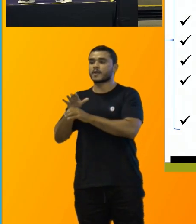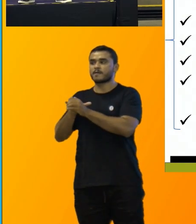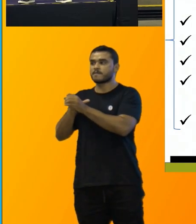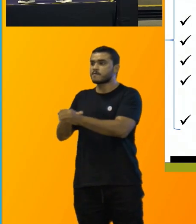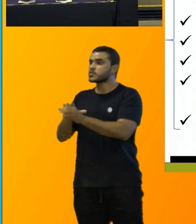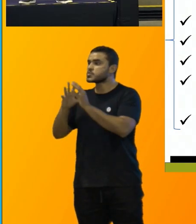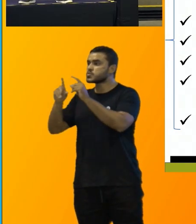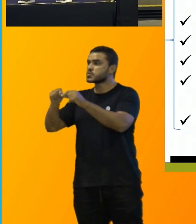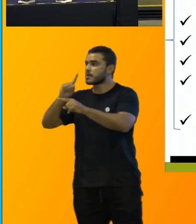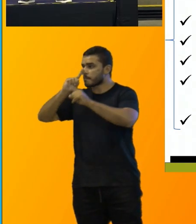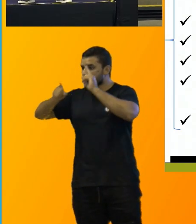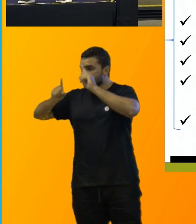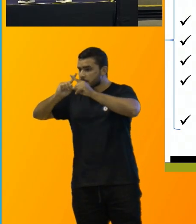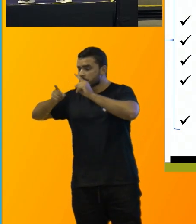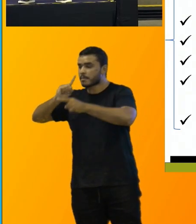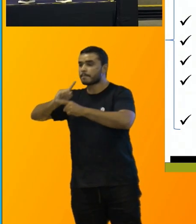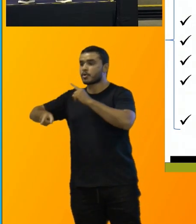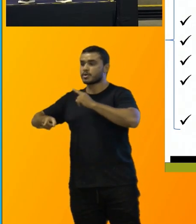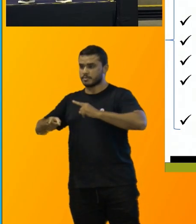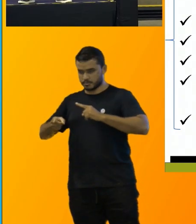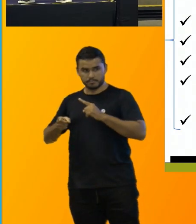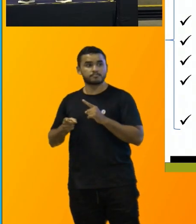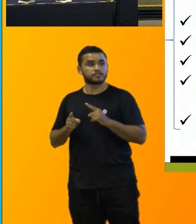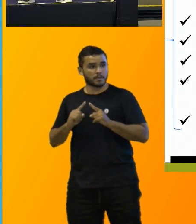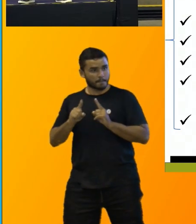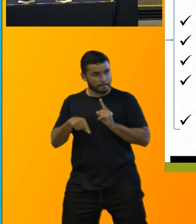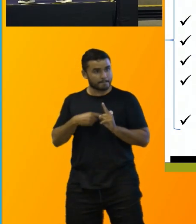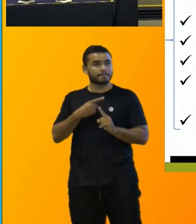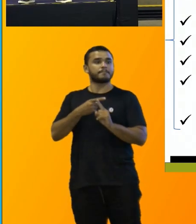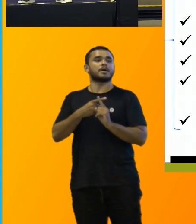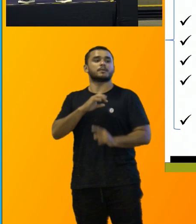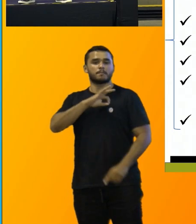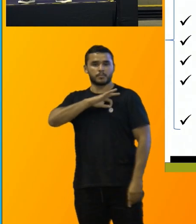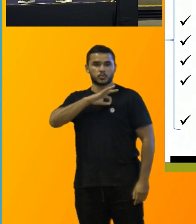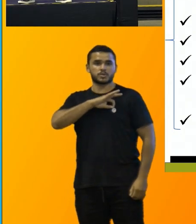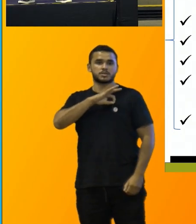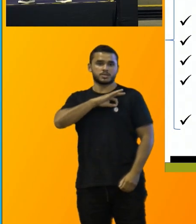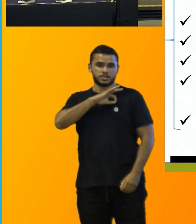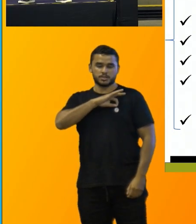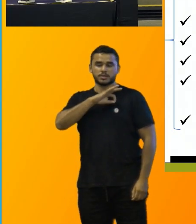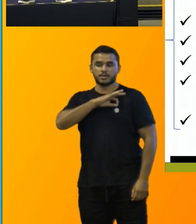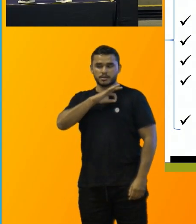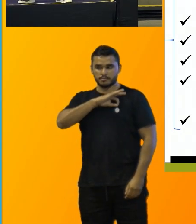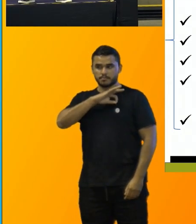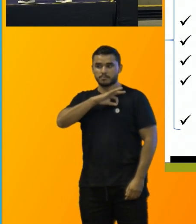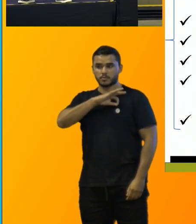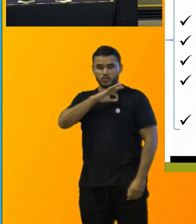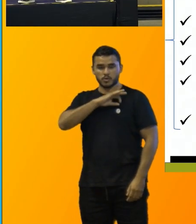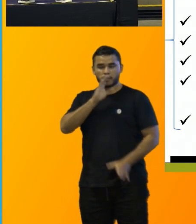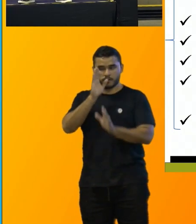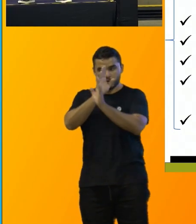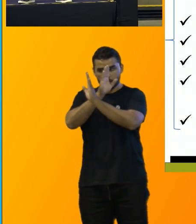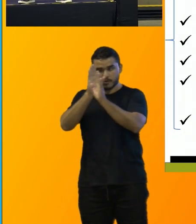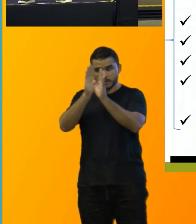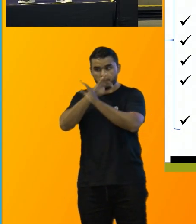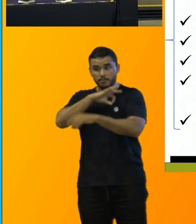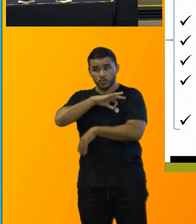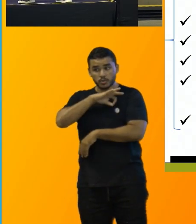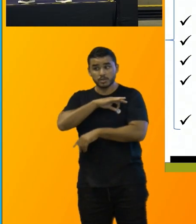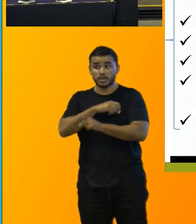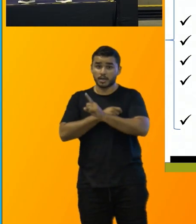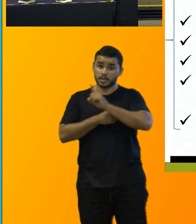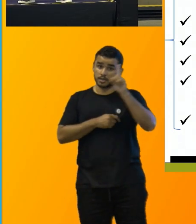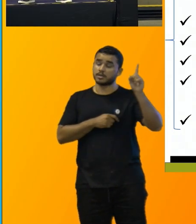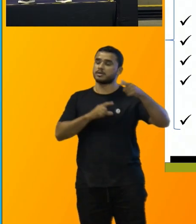nos bastidores não fosse suficiente, ainda tinha a polícia secreta. Para quem não lembra, na Alemanha nazista